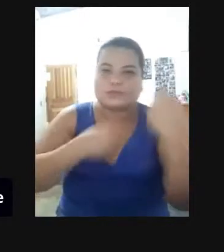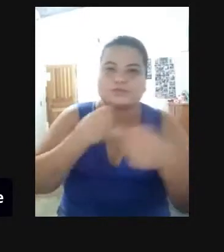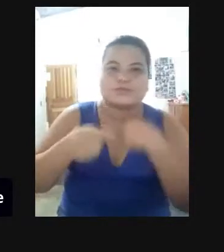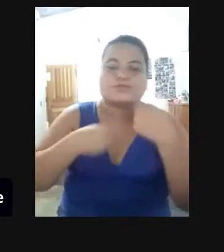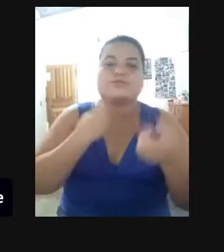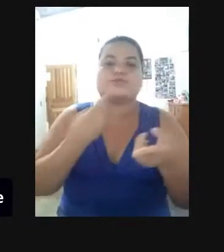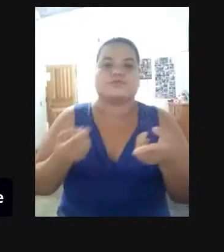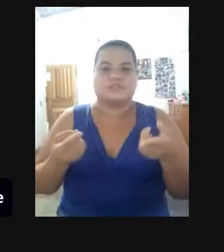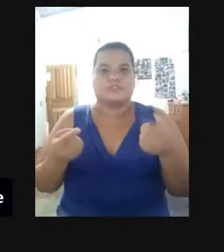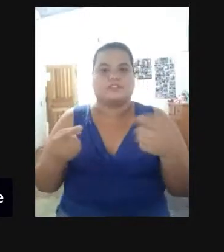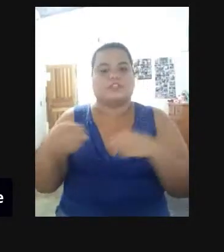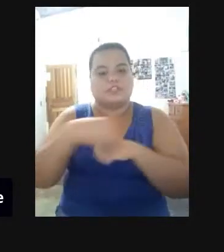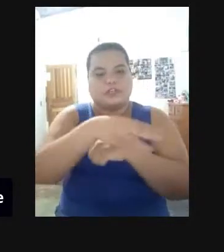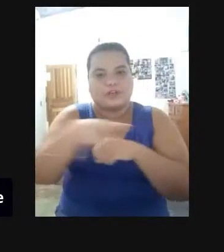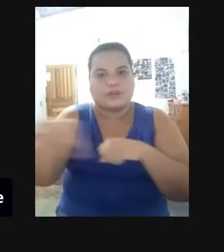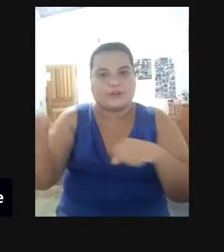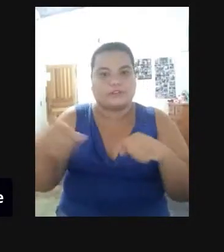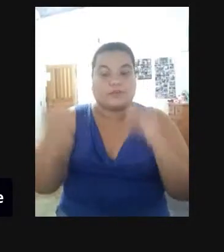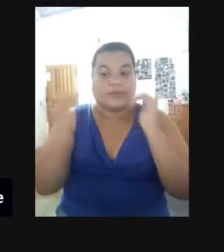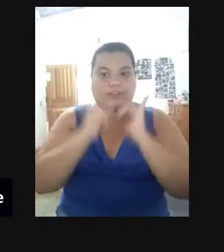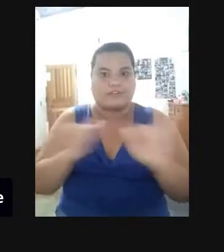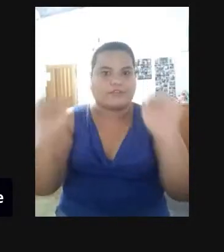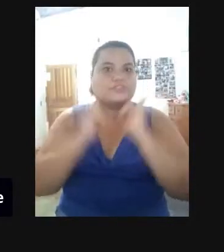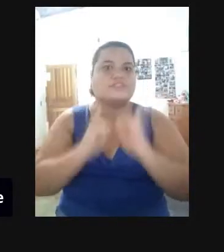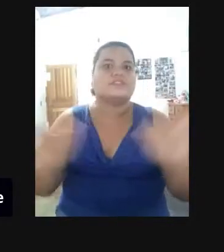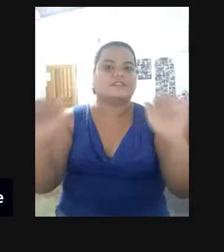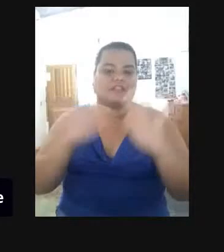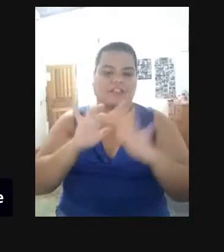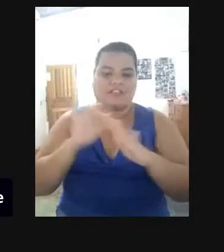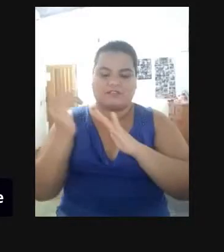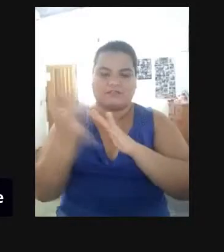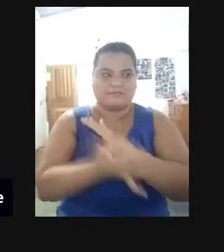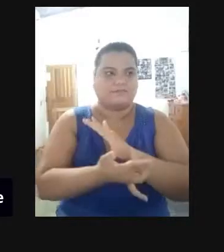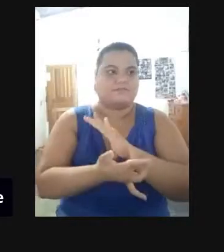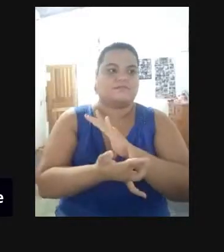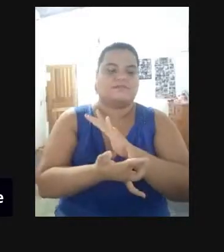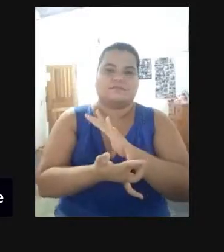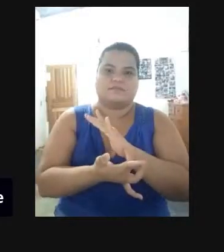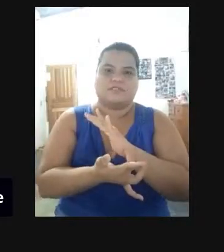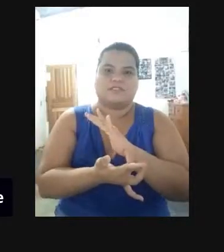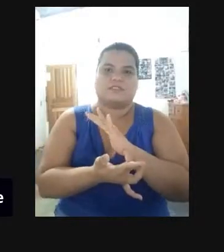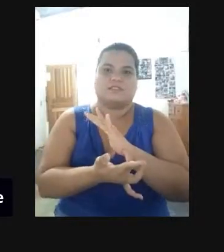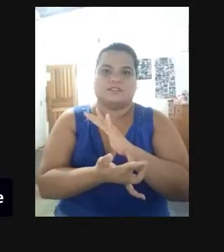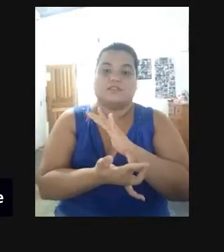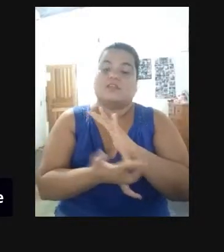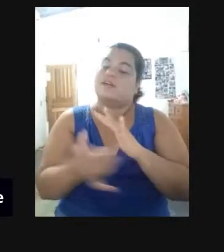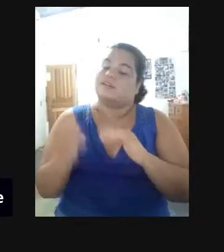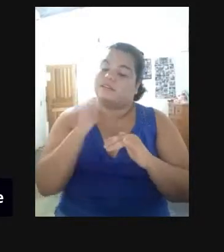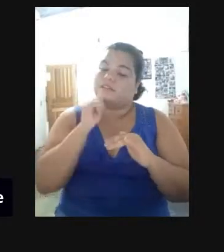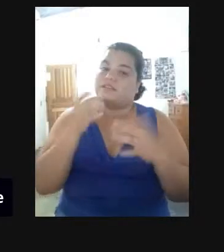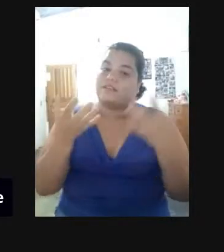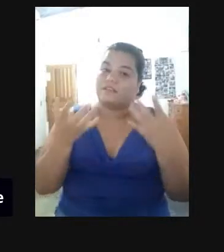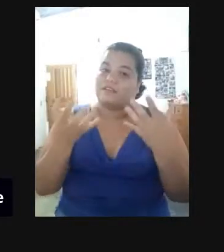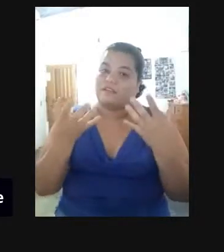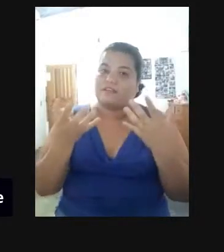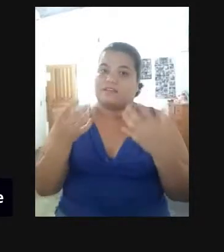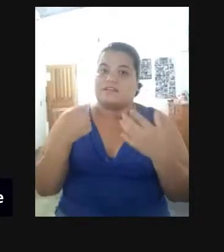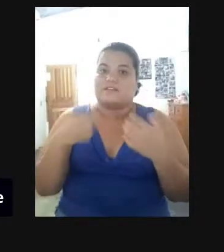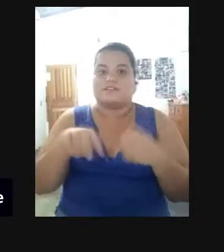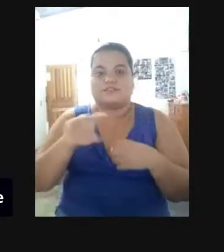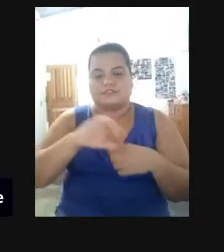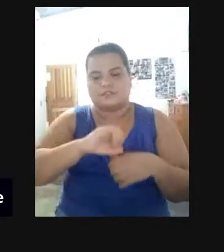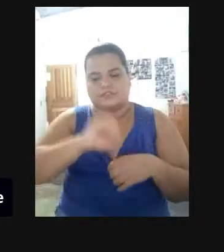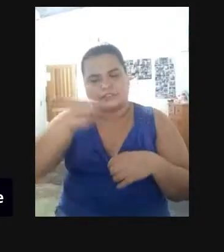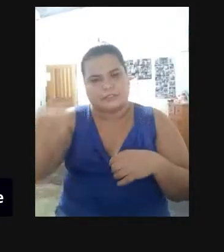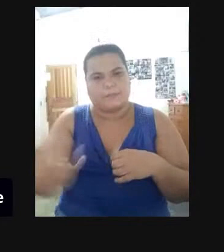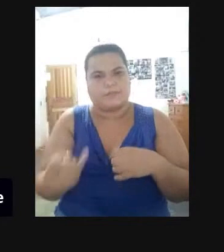a divulgação nas redes sociais. Eu espero, enquanto docente dessa instituição, que vocês tenham aproveitado ao máximo